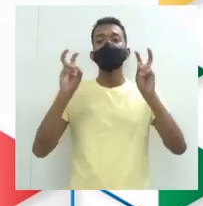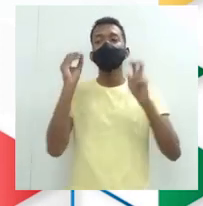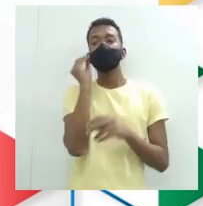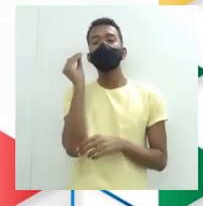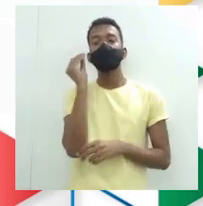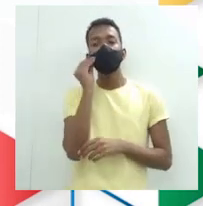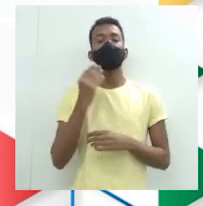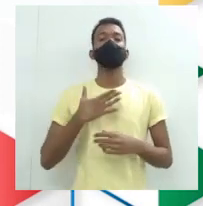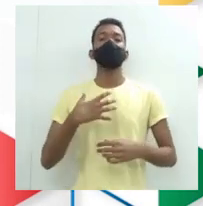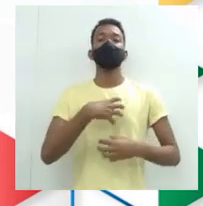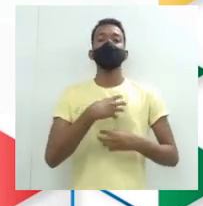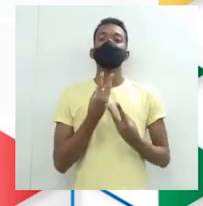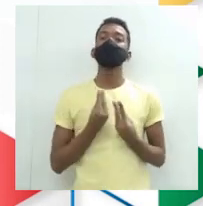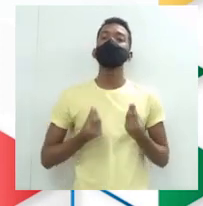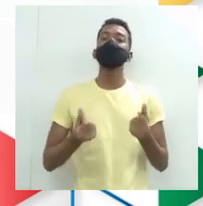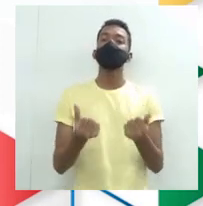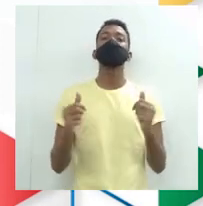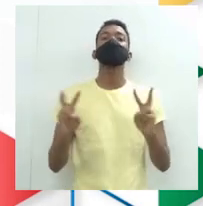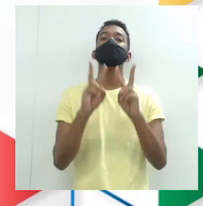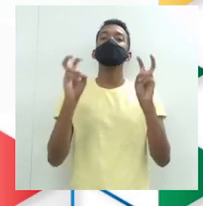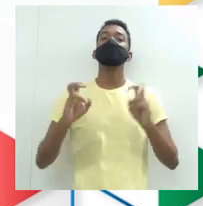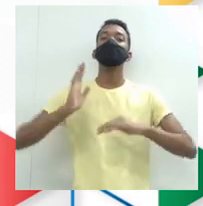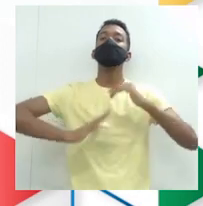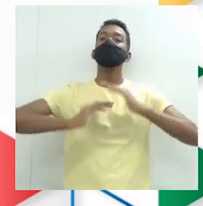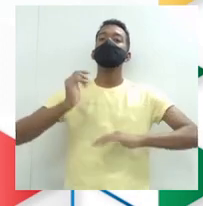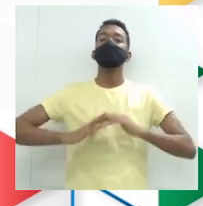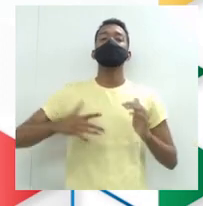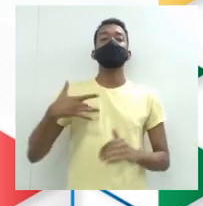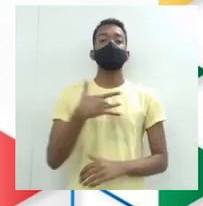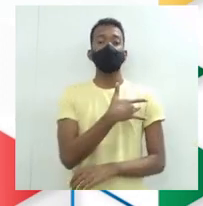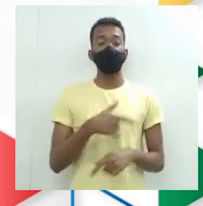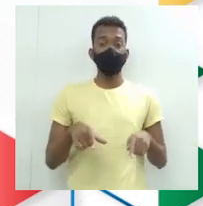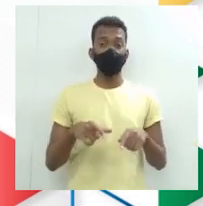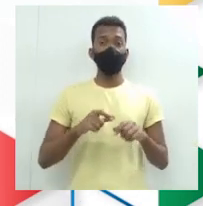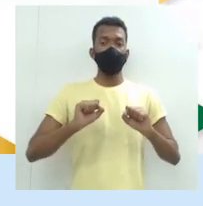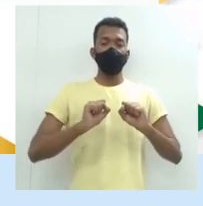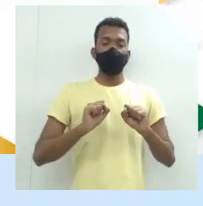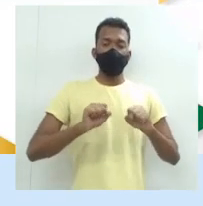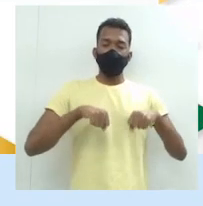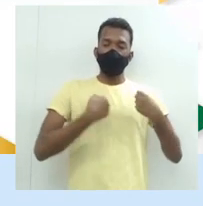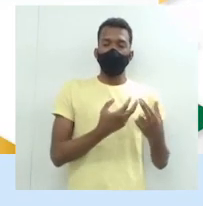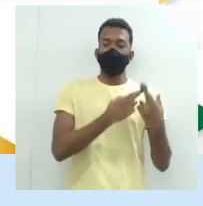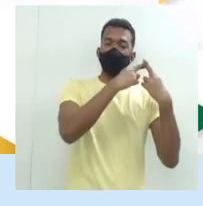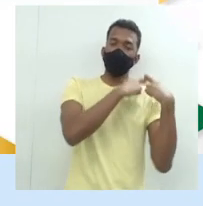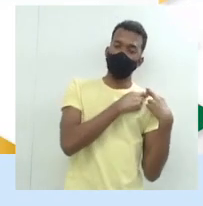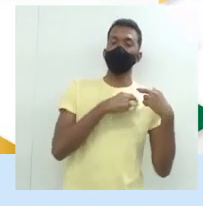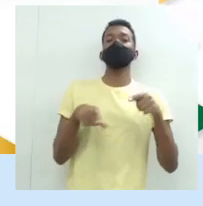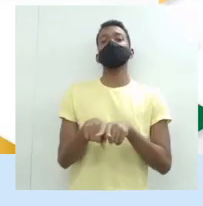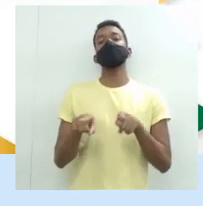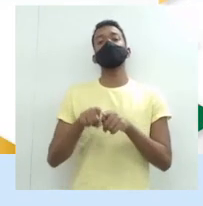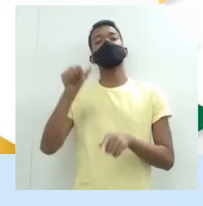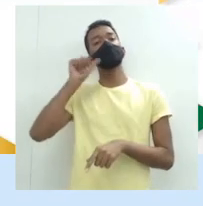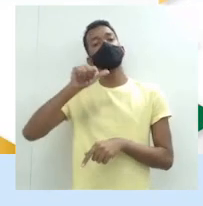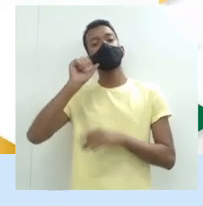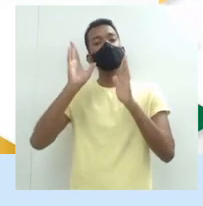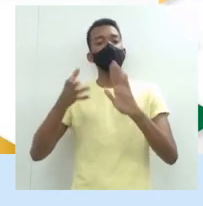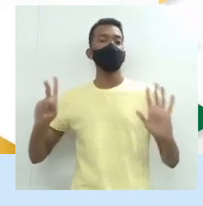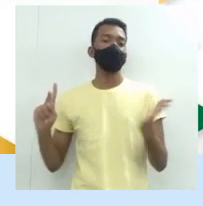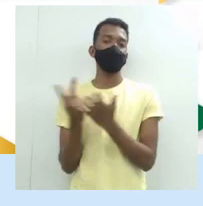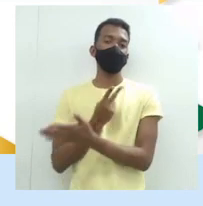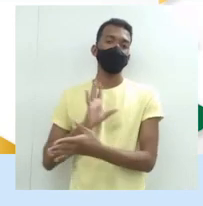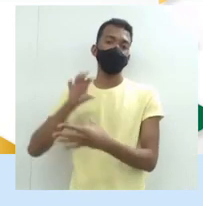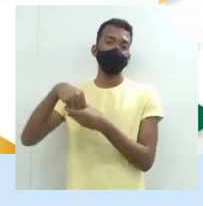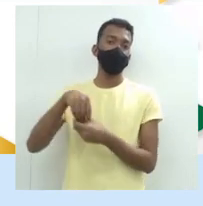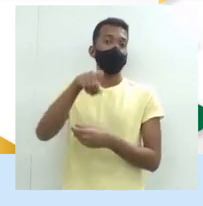os profissionais de saúde sobrecarregados e as mulheres que sofrem esses tipos de ocorrência. Então dá uma